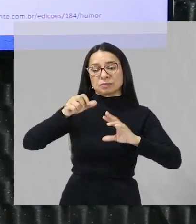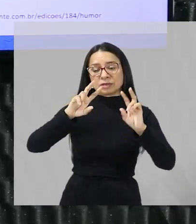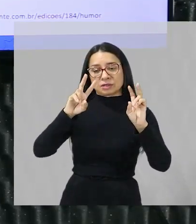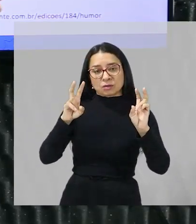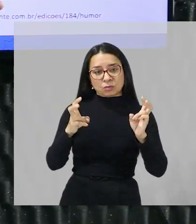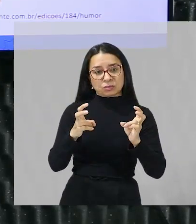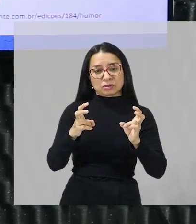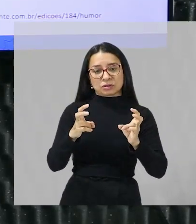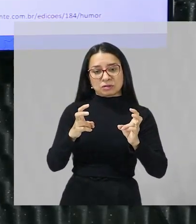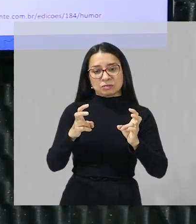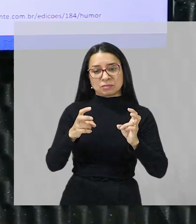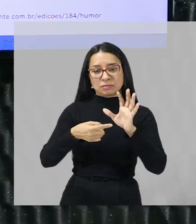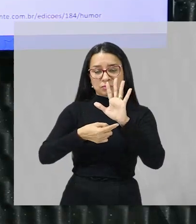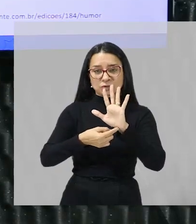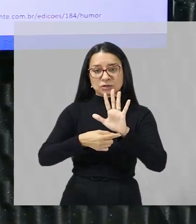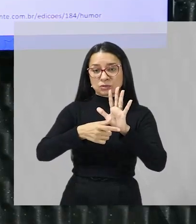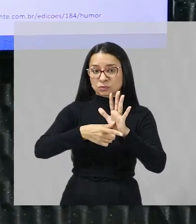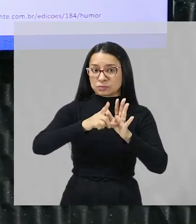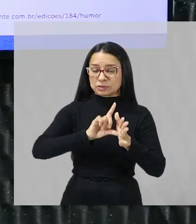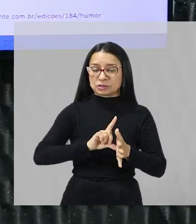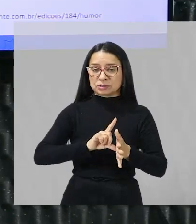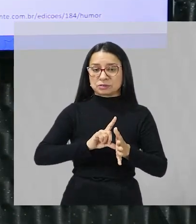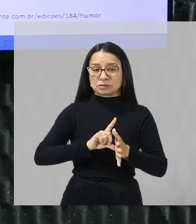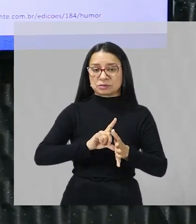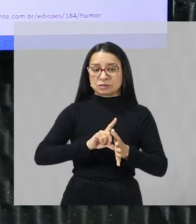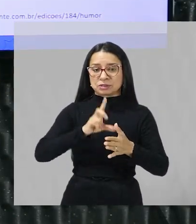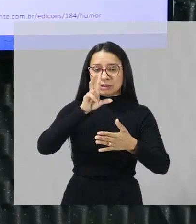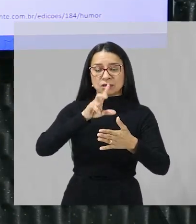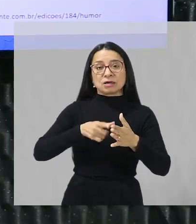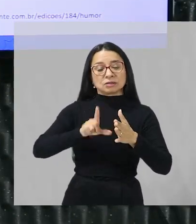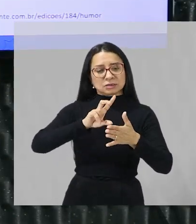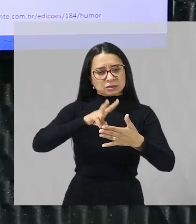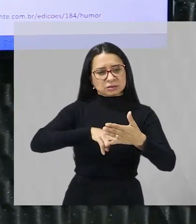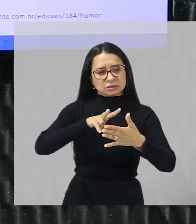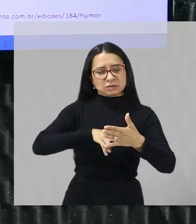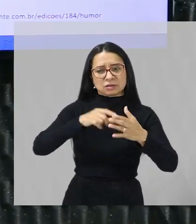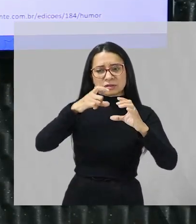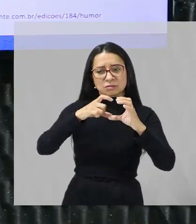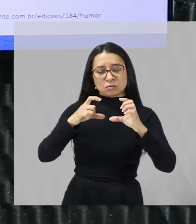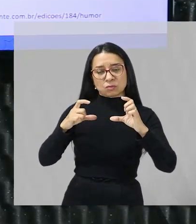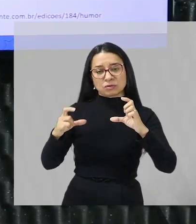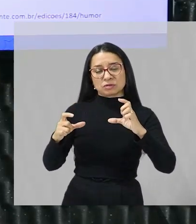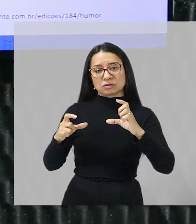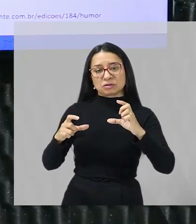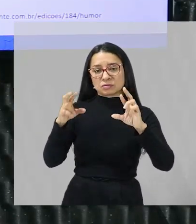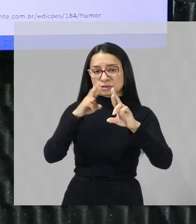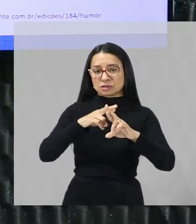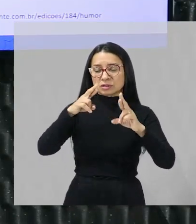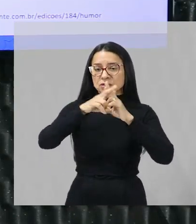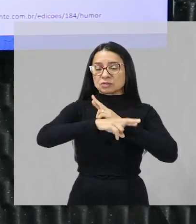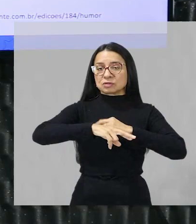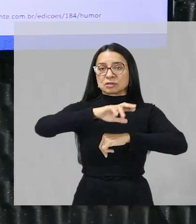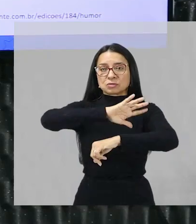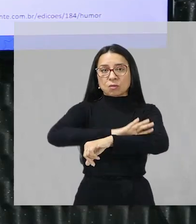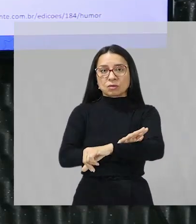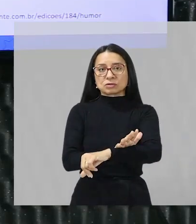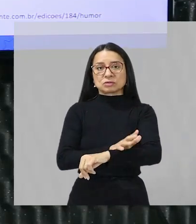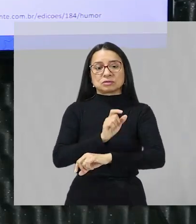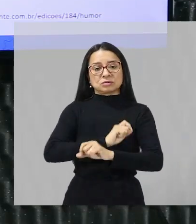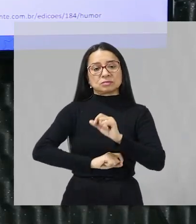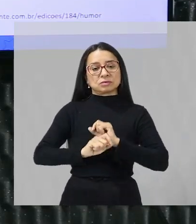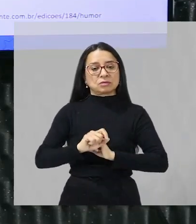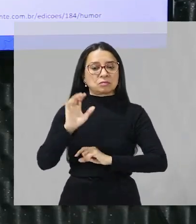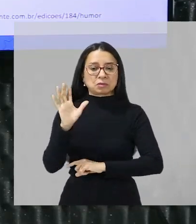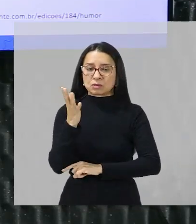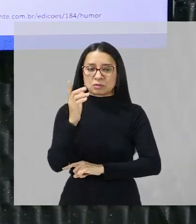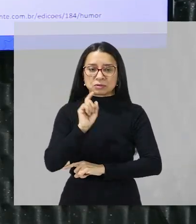foi dado antes. Já falou antes de você ler a charge ou quadrinho que era sobre racismo. Aqui não